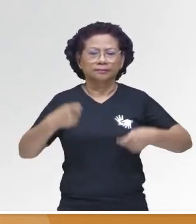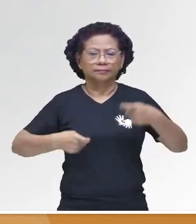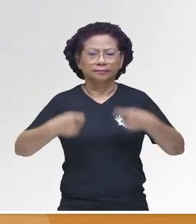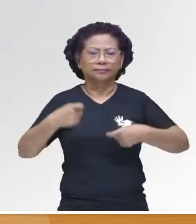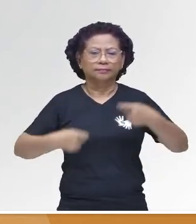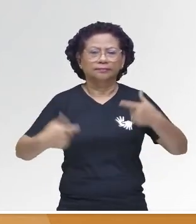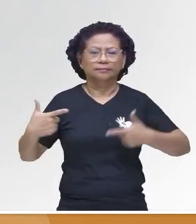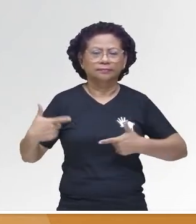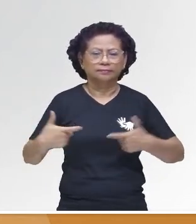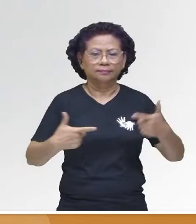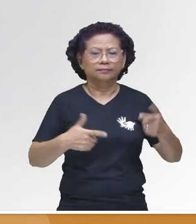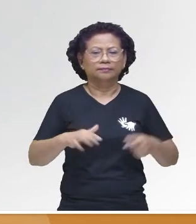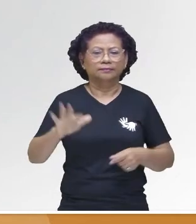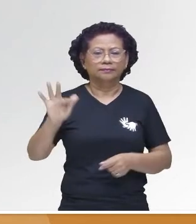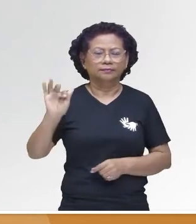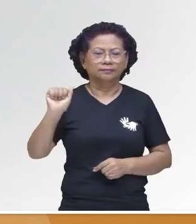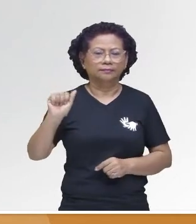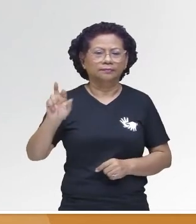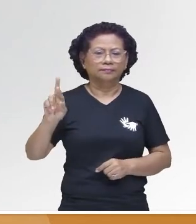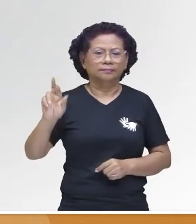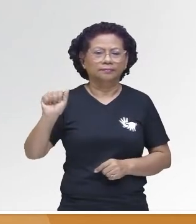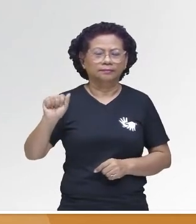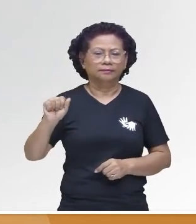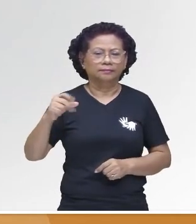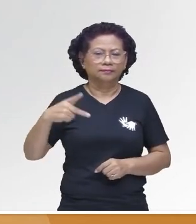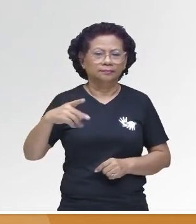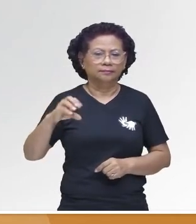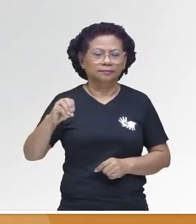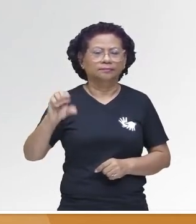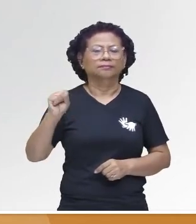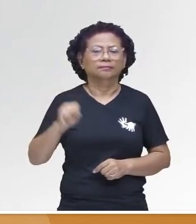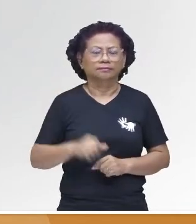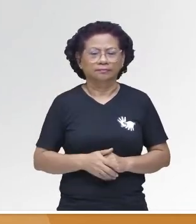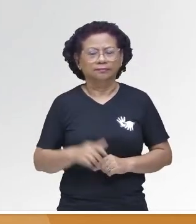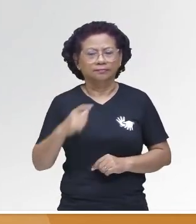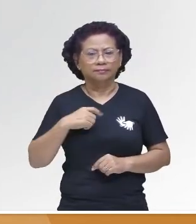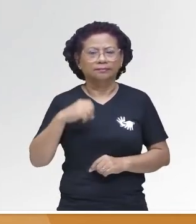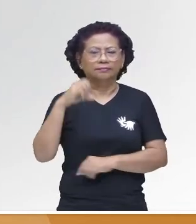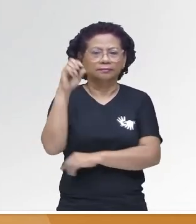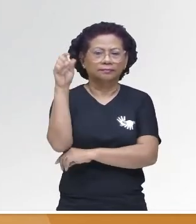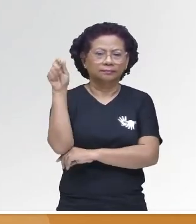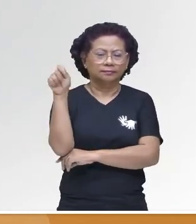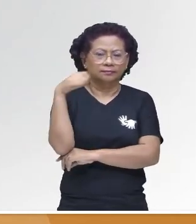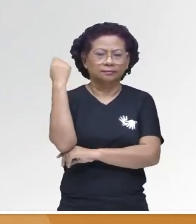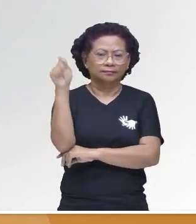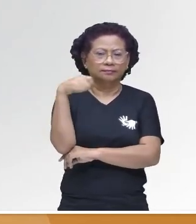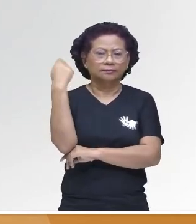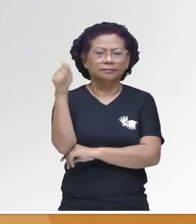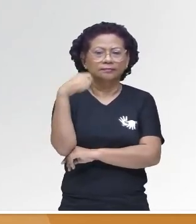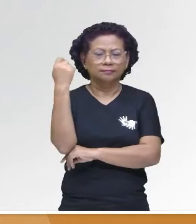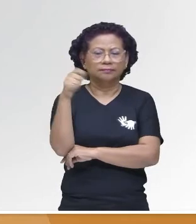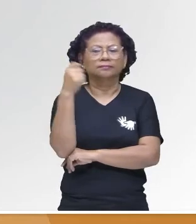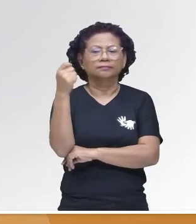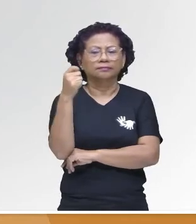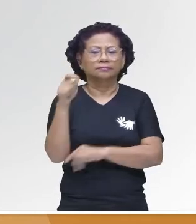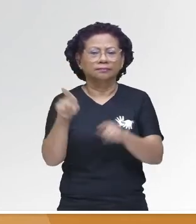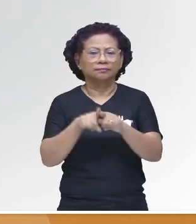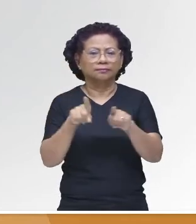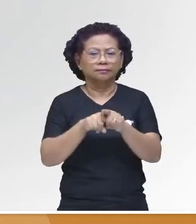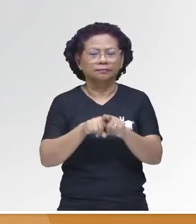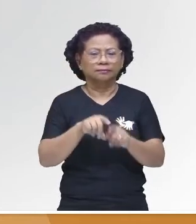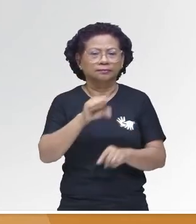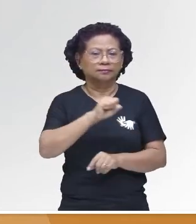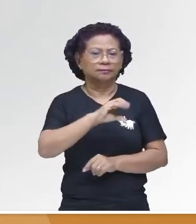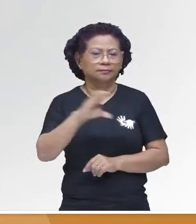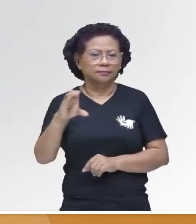Farroupilha acontece no Rio Grande do Sul e em Santa Catarina, que vai de 1835 a 1845. Ou seja,